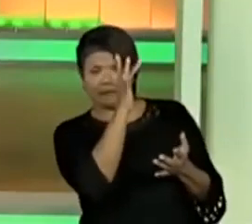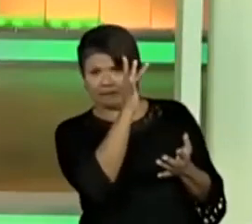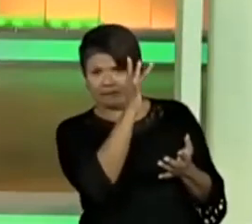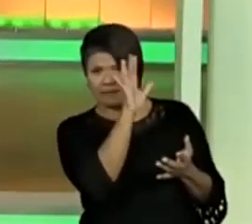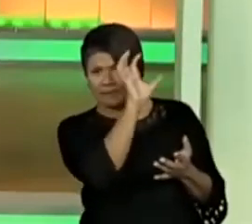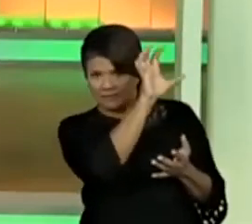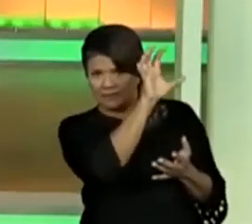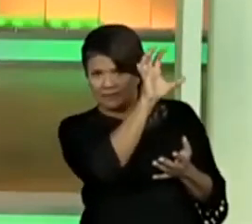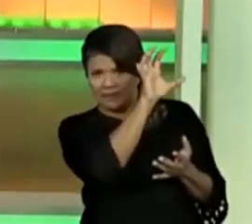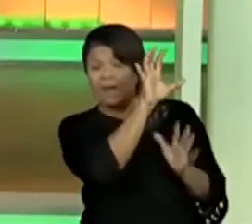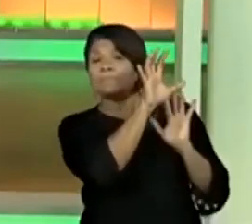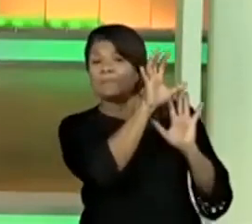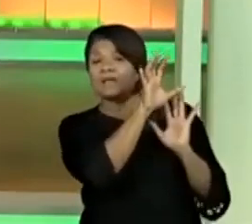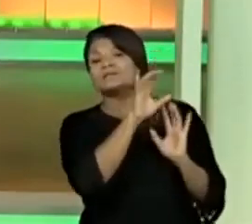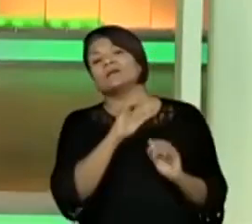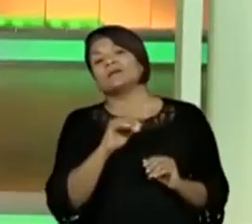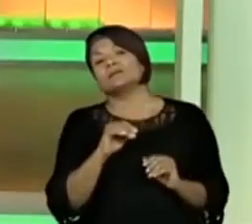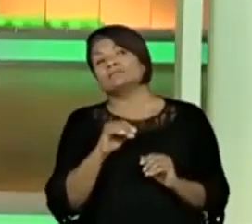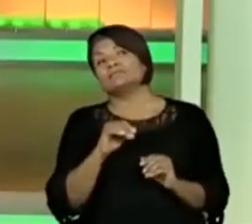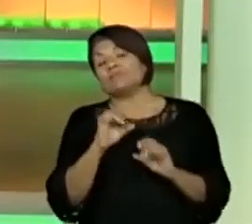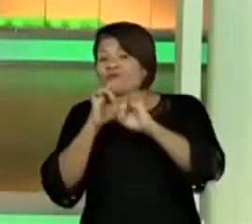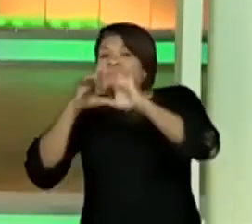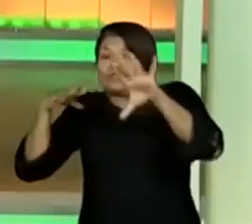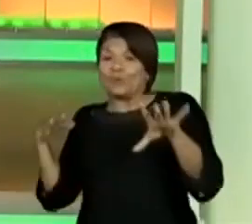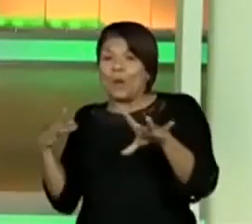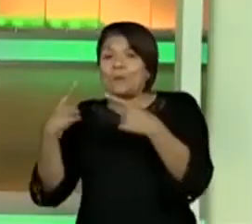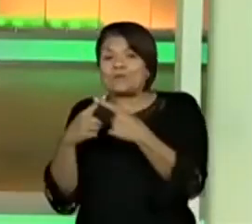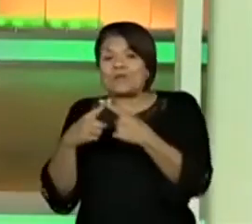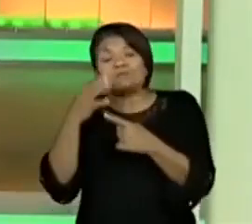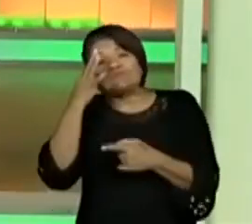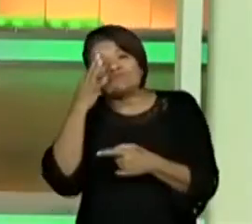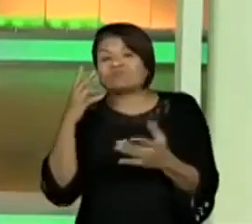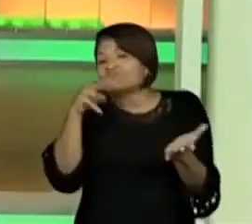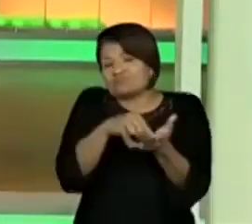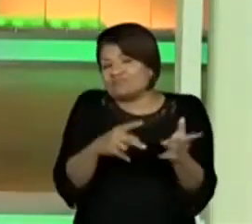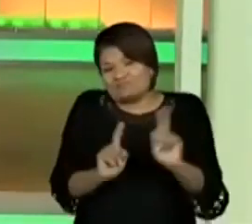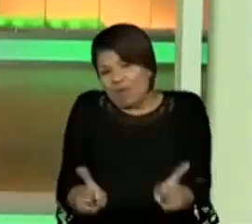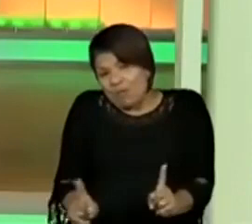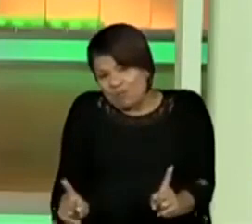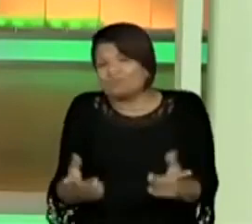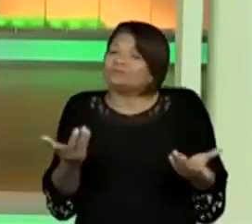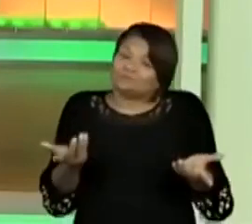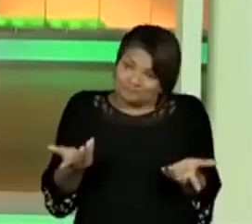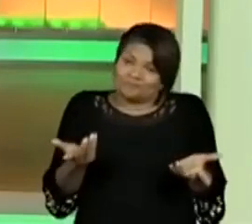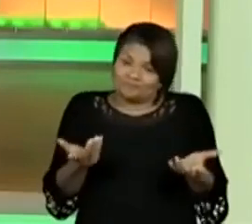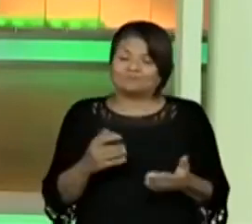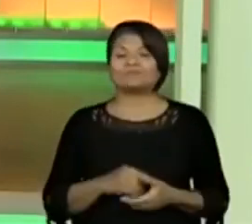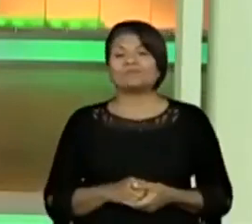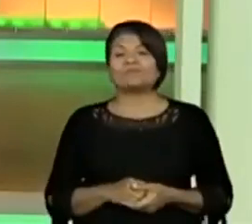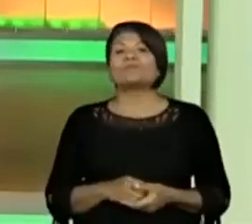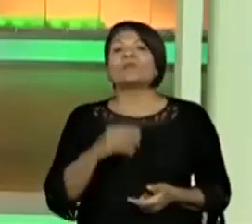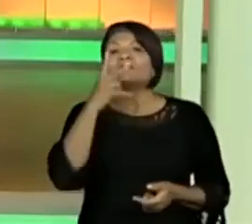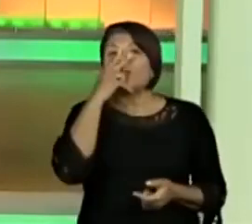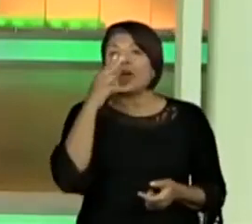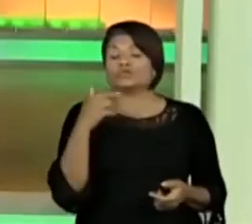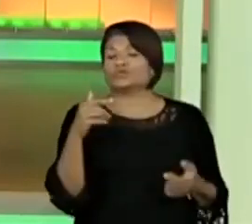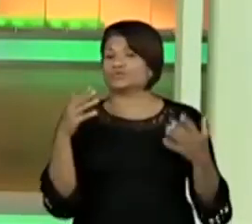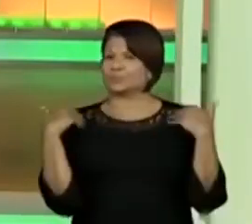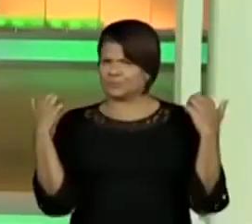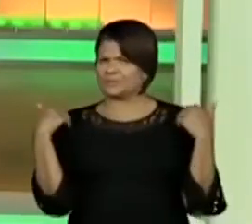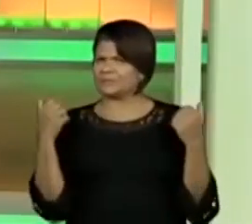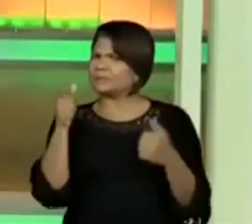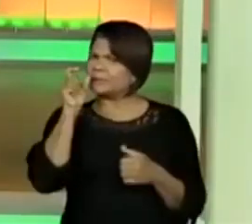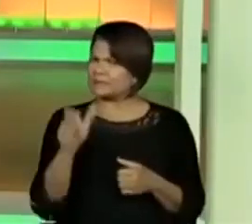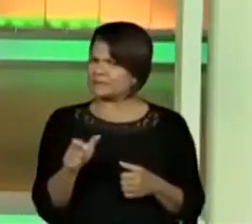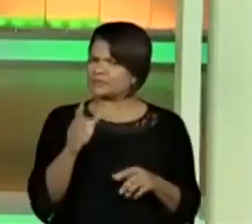lá. Mas há uma projeção de como a gente estaria. Eu acho o passeio muito interessante, porque quantas vezes na